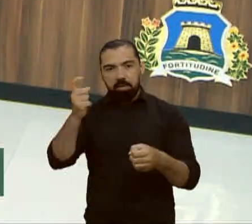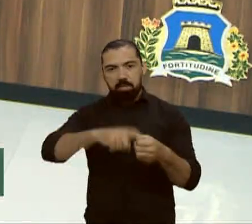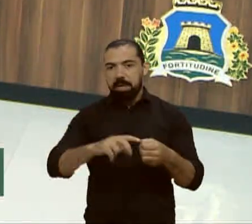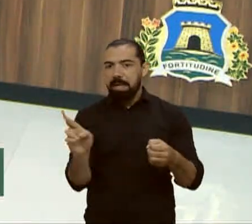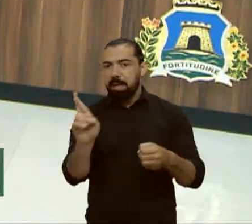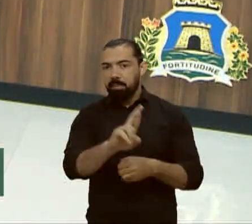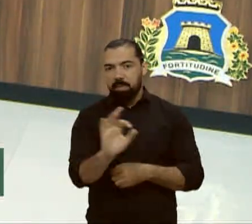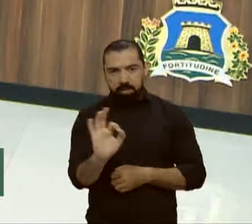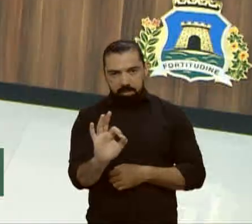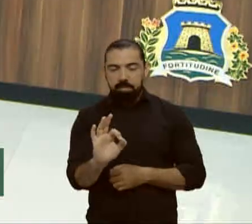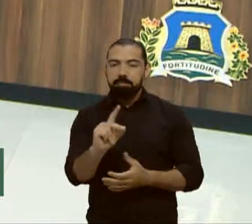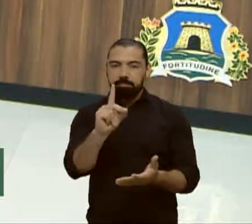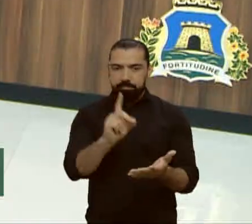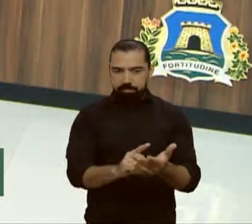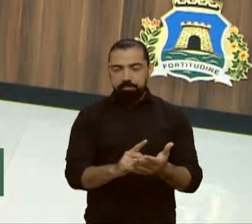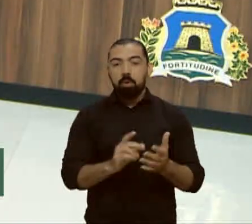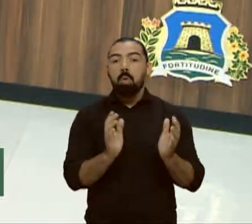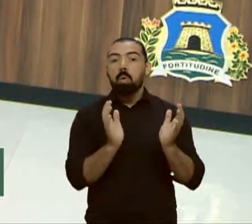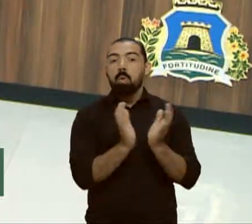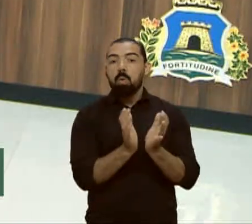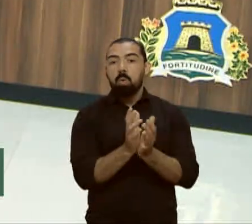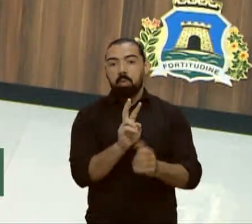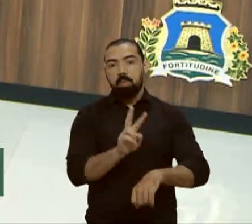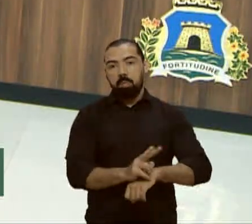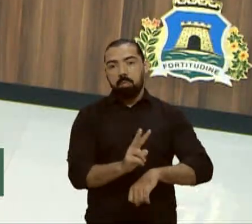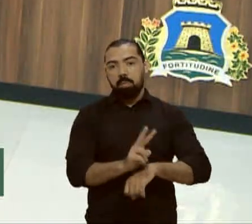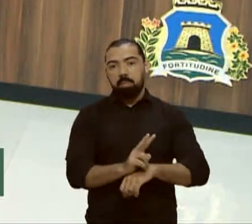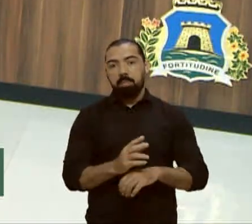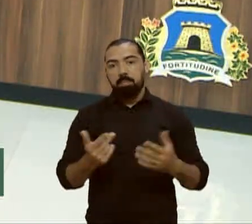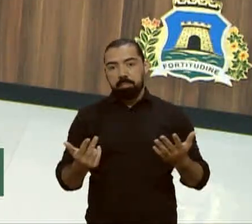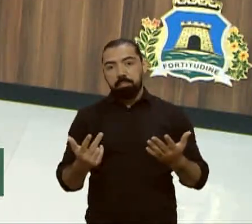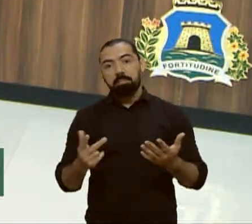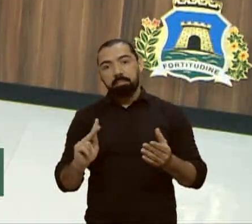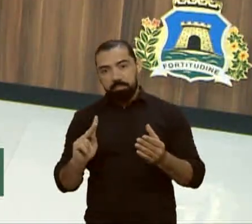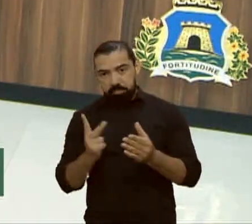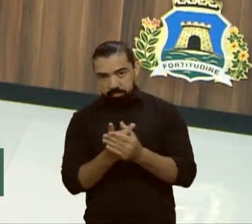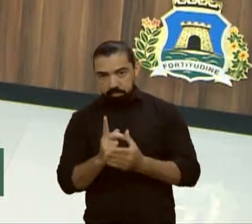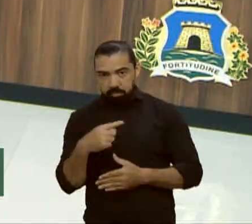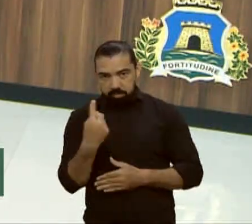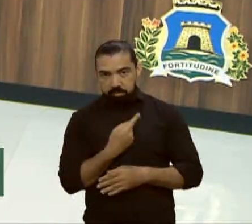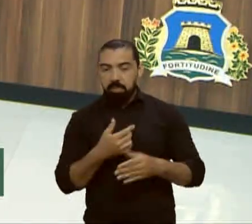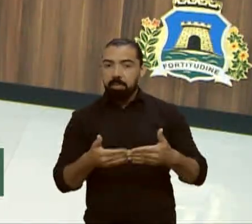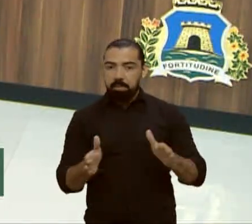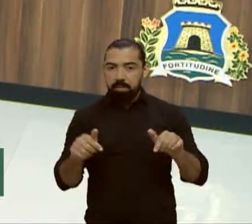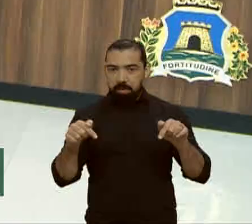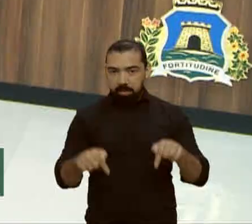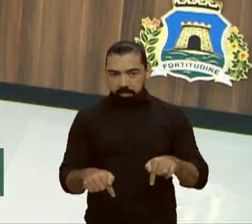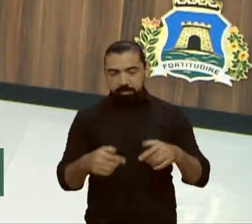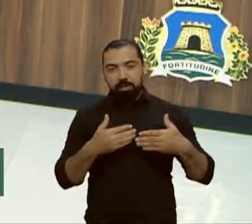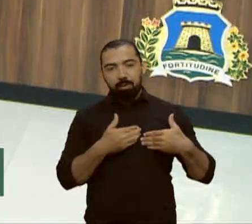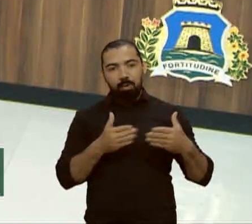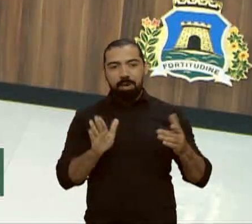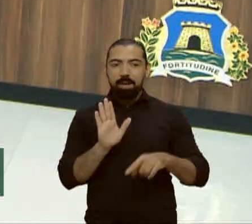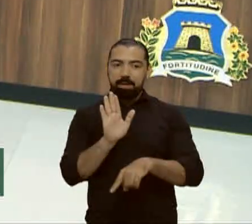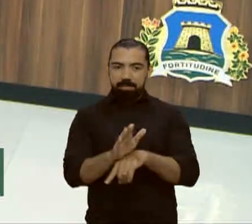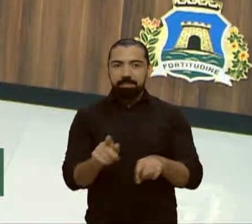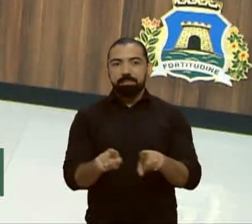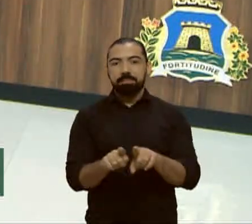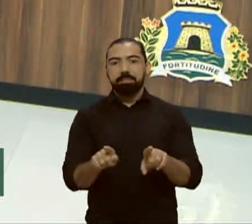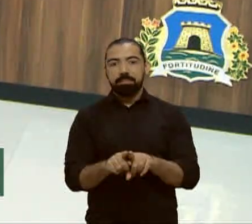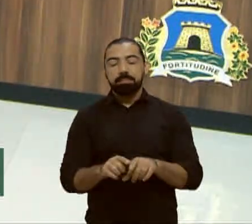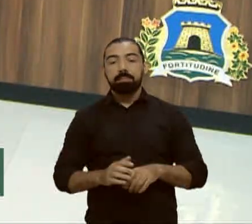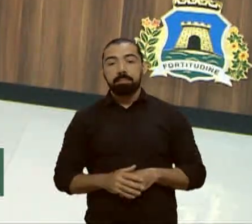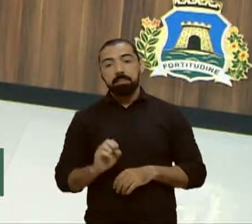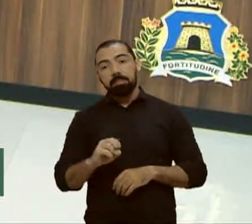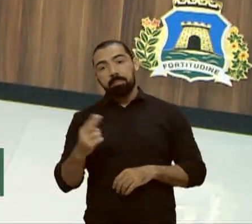ou os órgãos de proteção, né, de forma administrativa, como é o caso do PROCON, estamos aqui de portas abertas, né, de coração aberto, viu? Que honra. ou